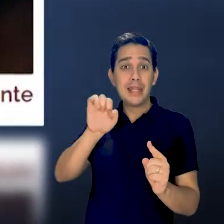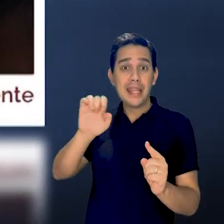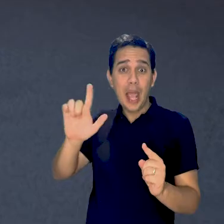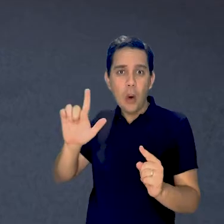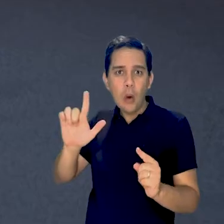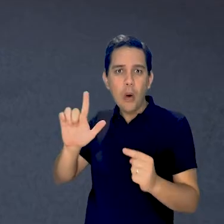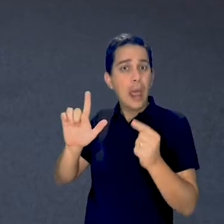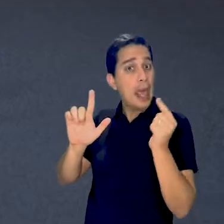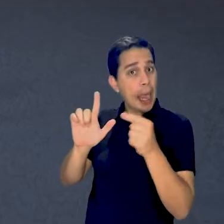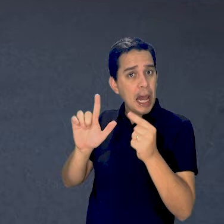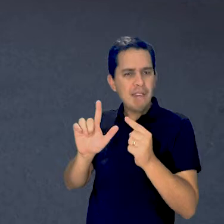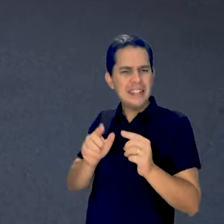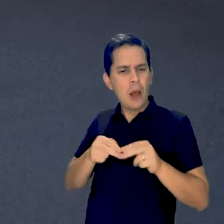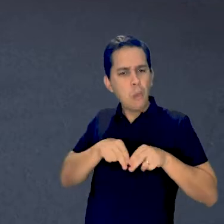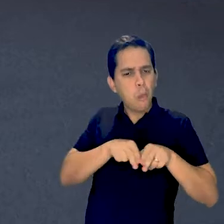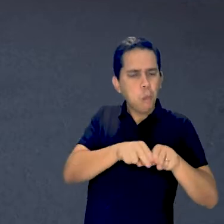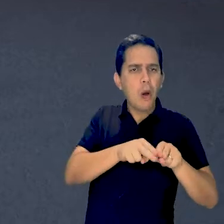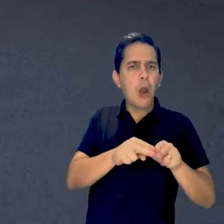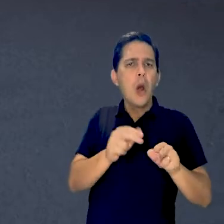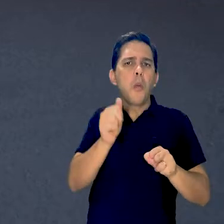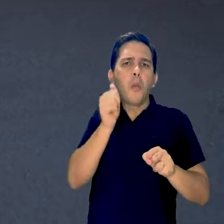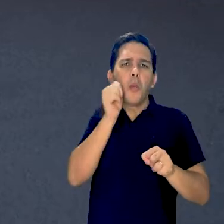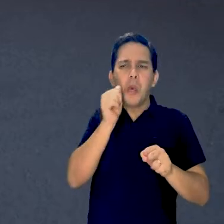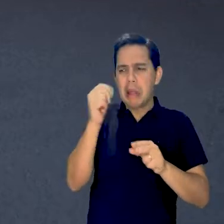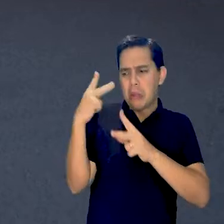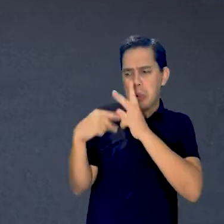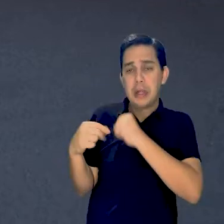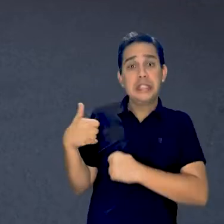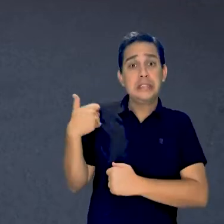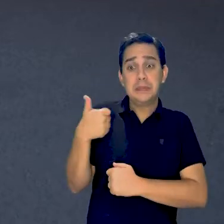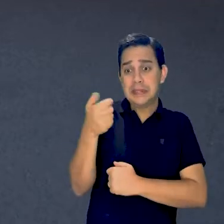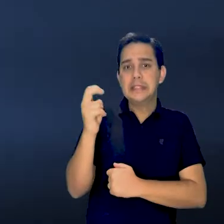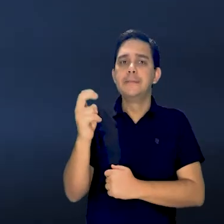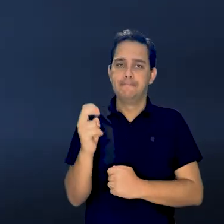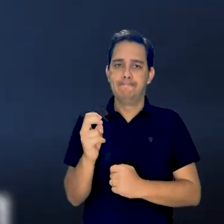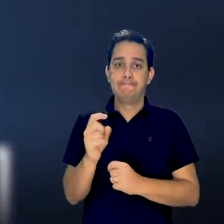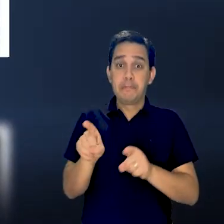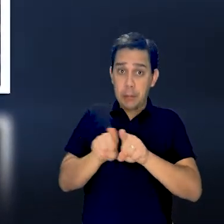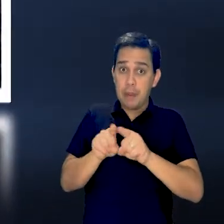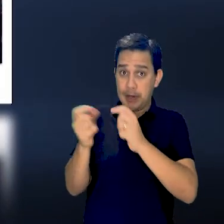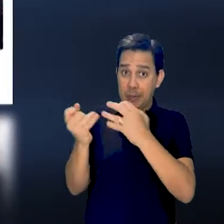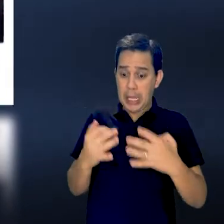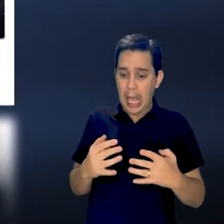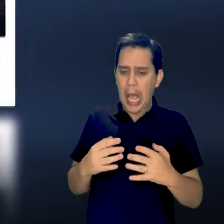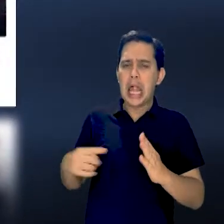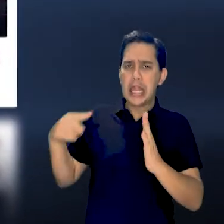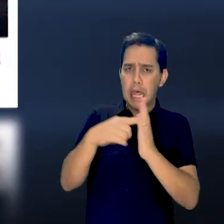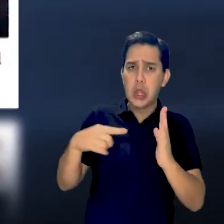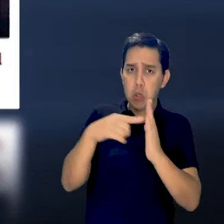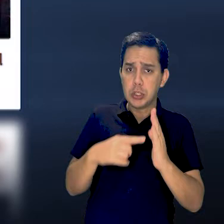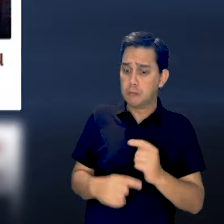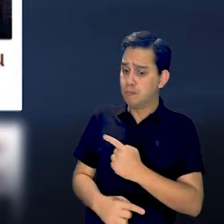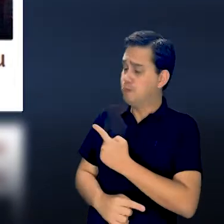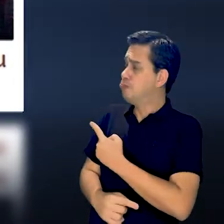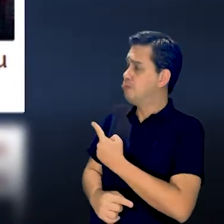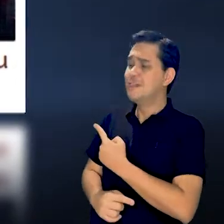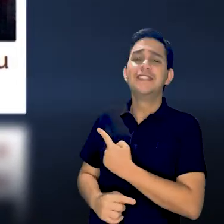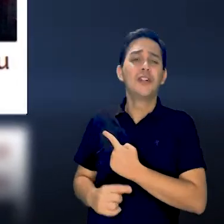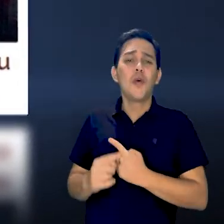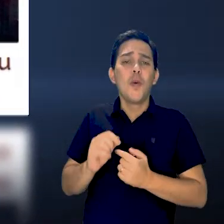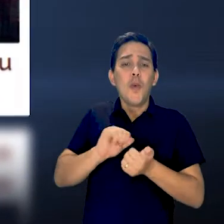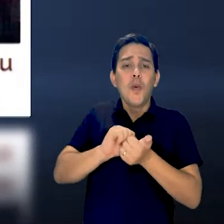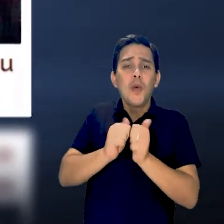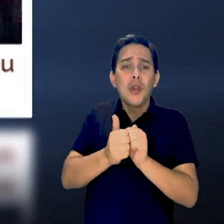relação sexual com uma adolescente de 15 anos. E também vai explicar a denúncia por homicídio culposo contra o jogador de futebol do